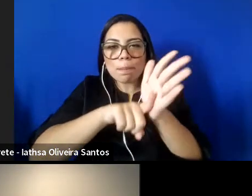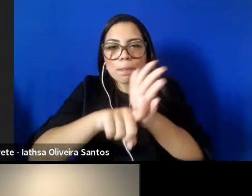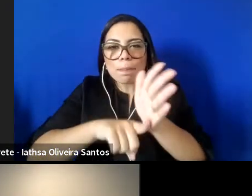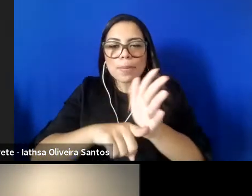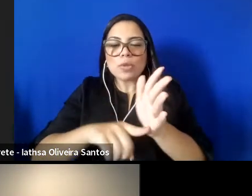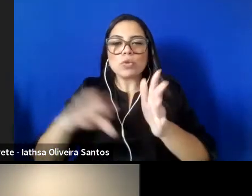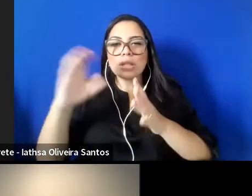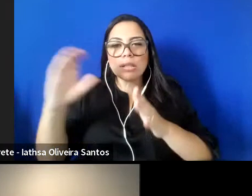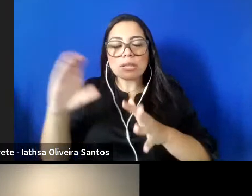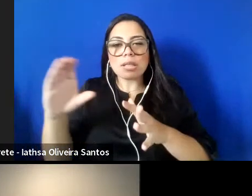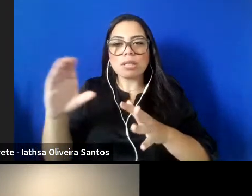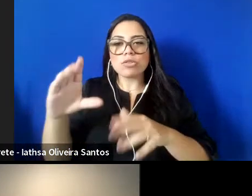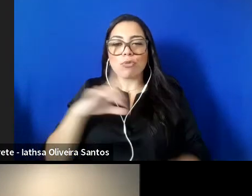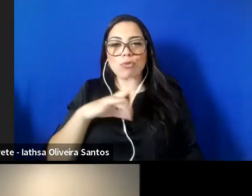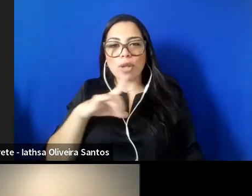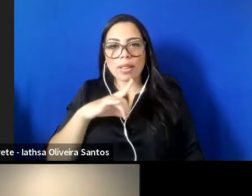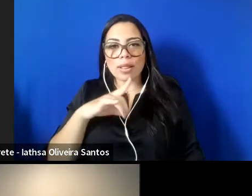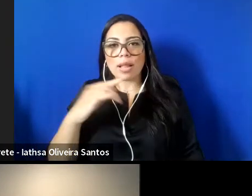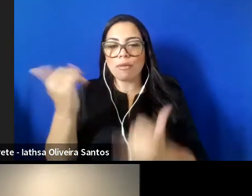pesquisa.